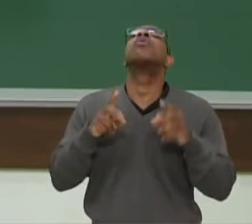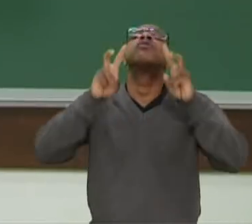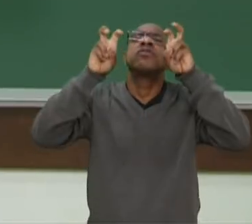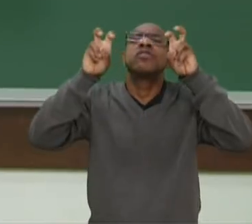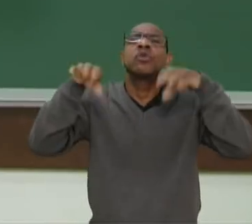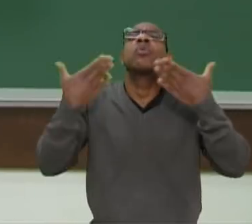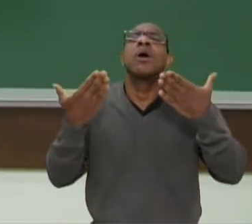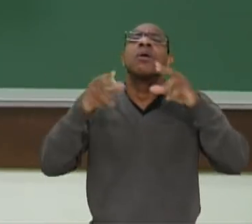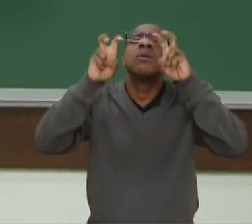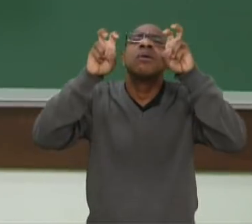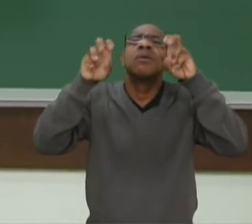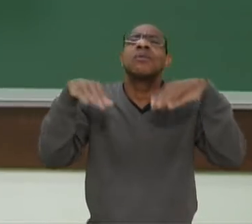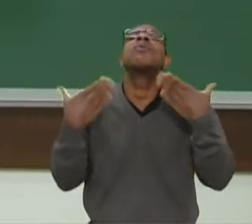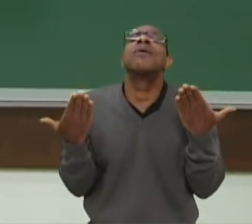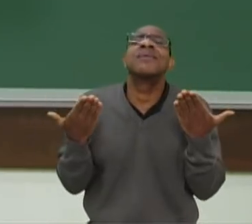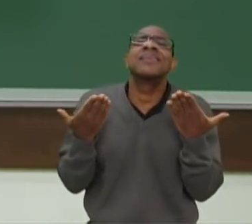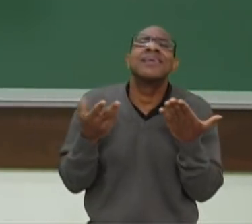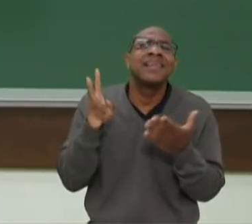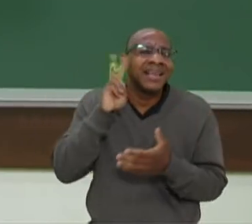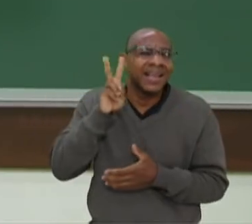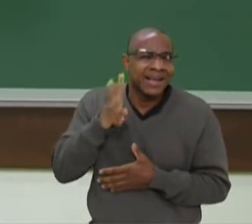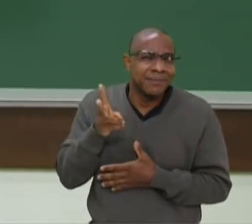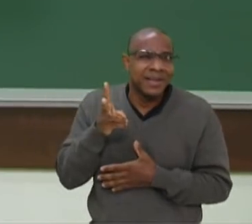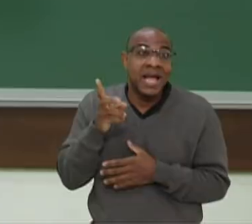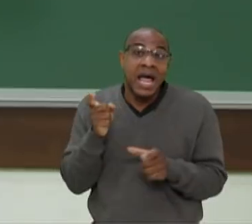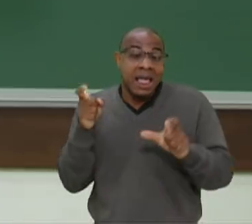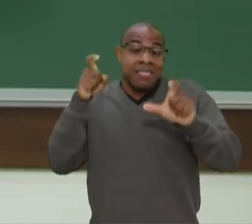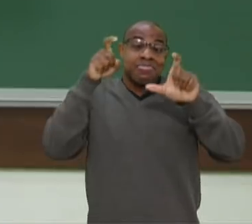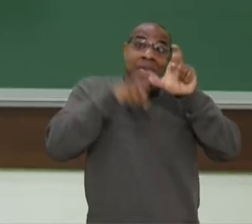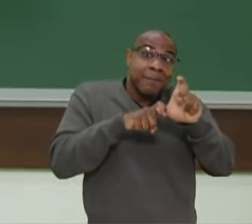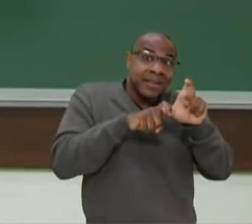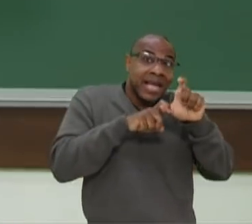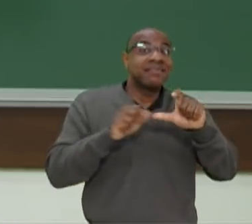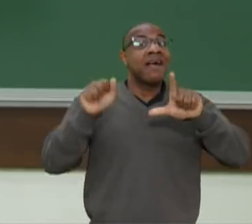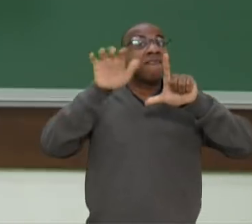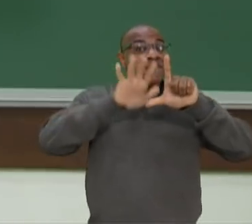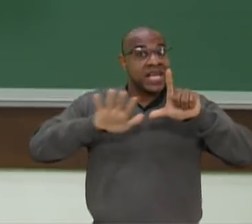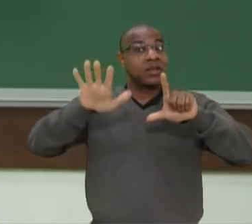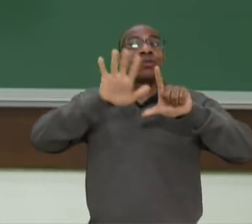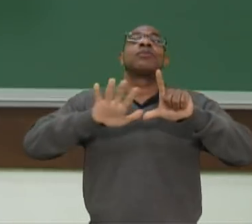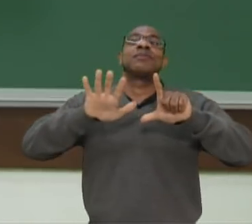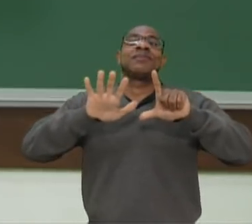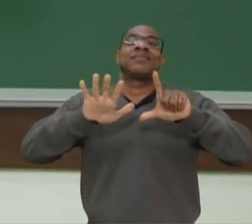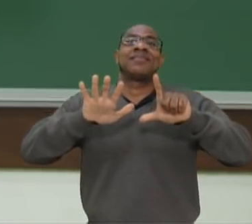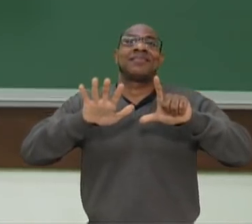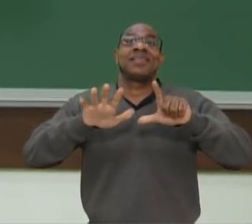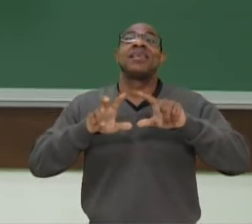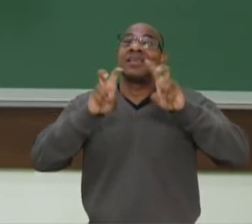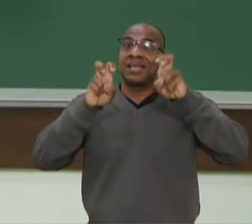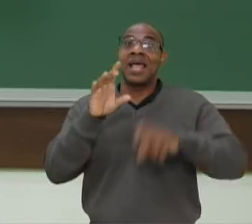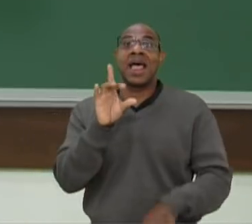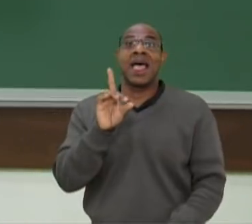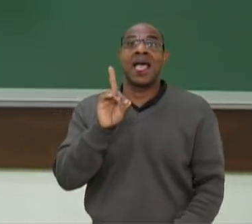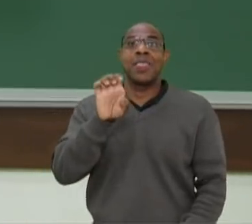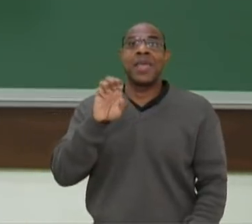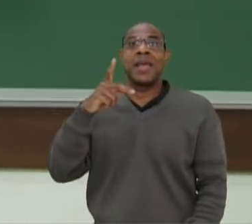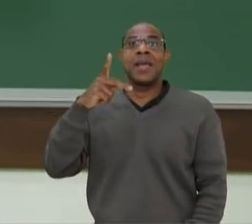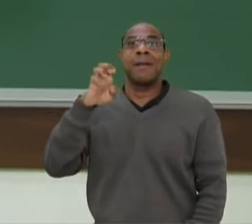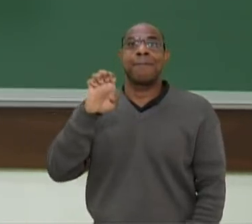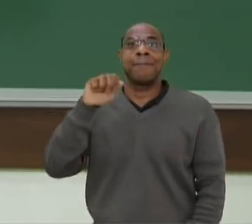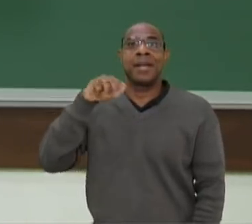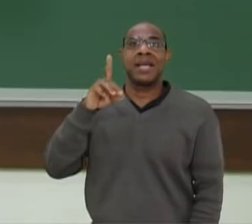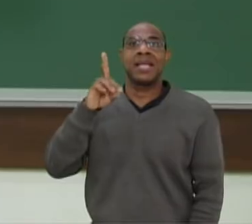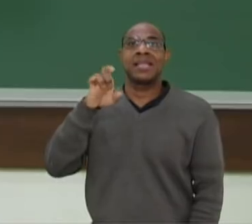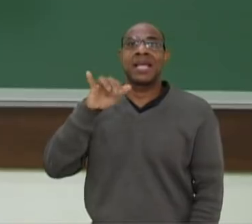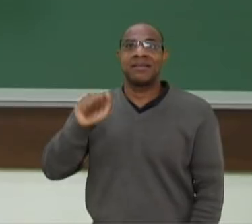desse artigo, prof, que eu esqueci? Dependência virtual. O título é Dependência Virtual. Eu